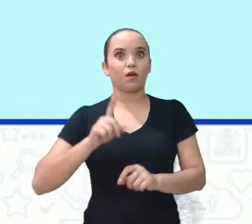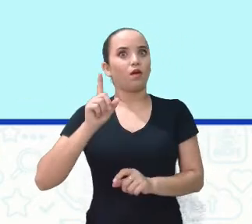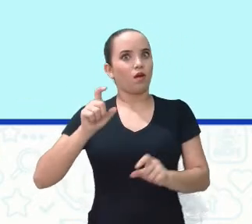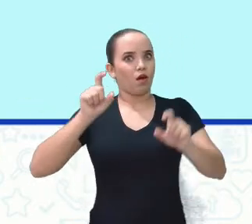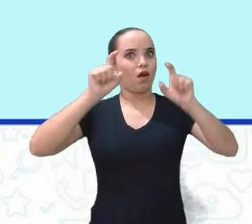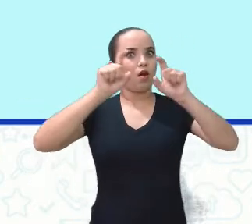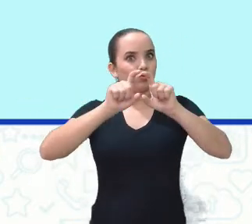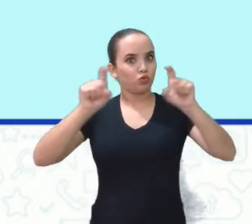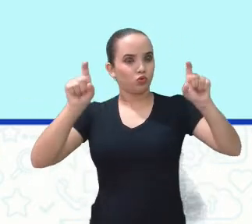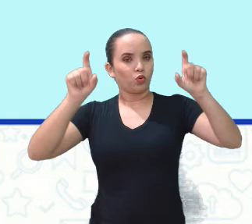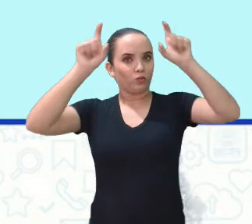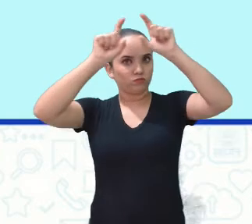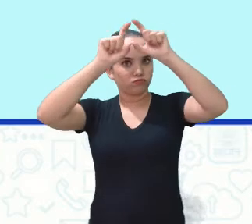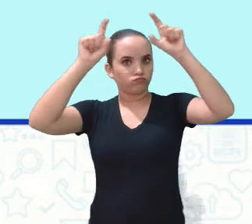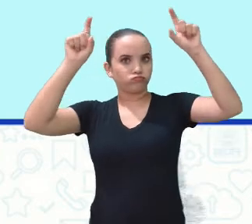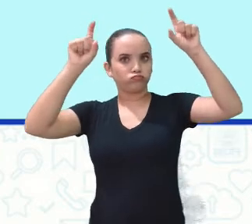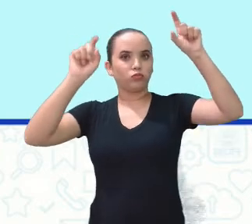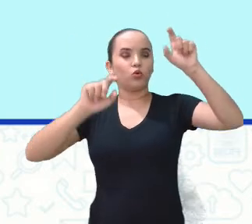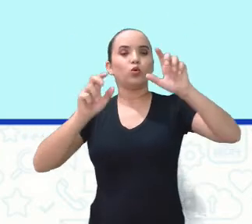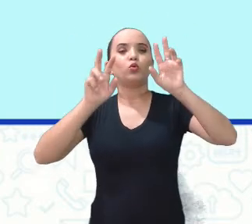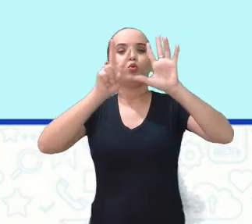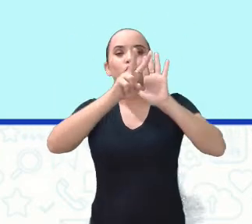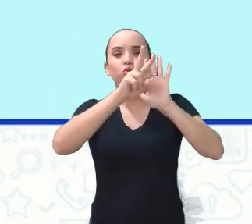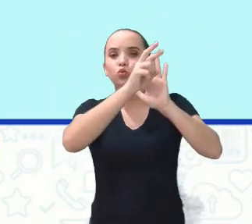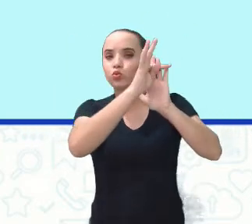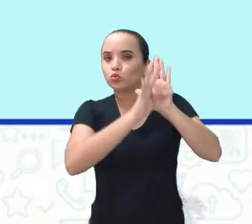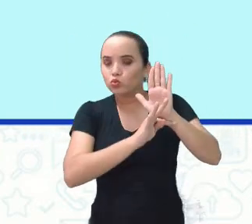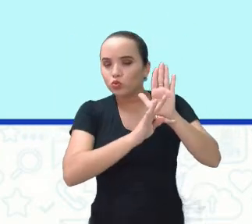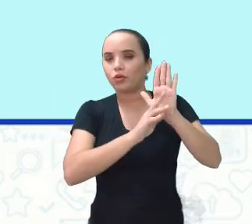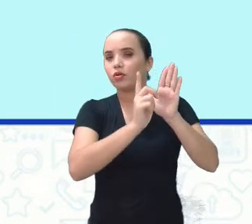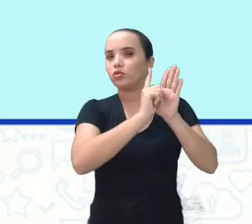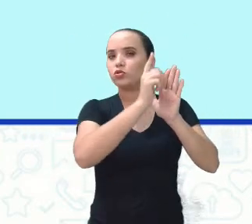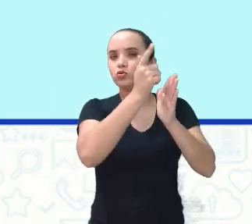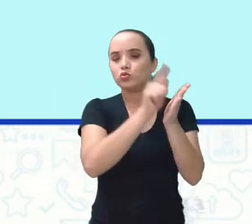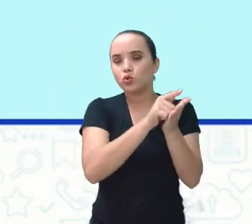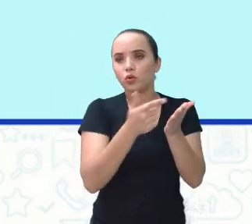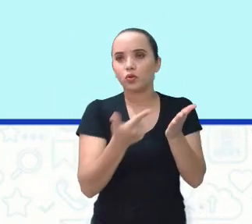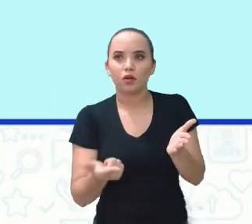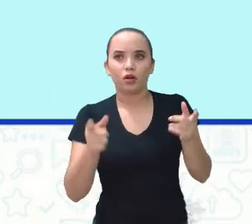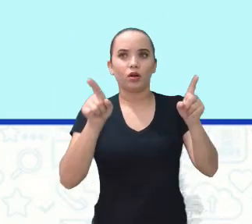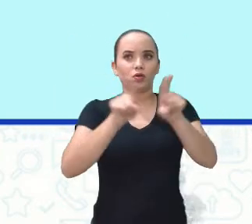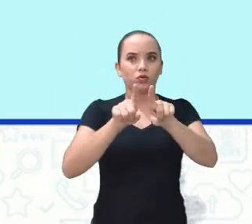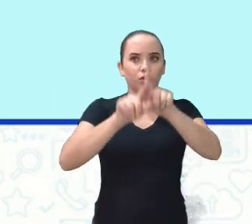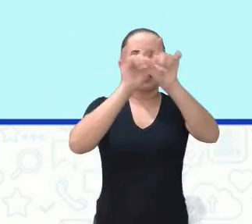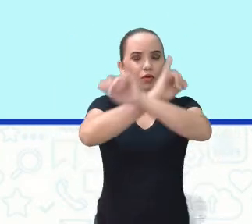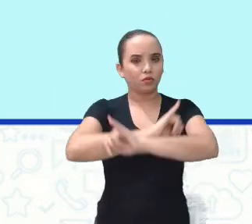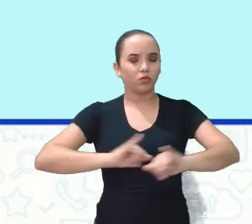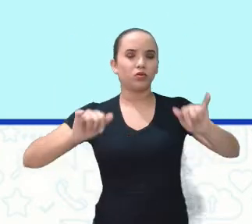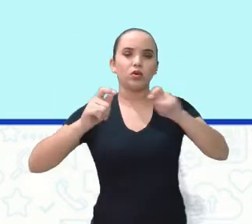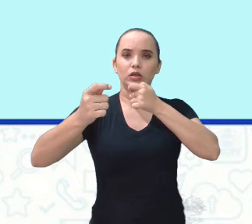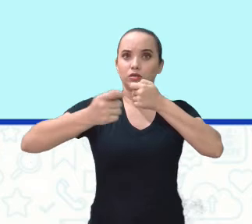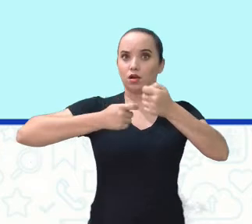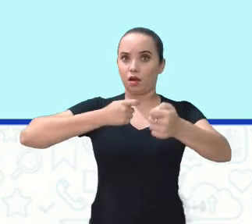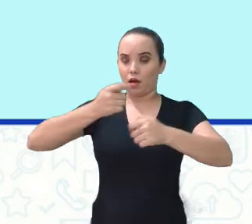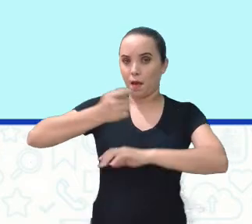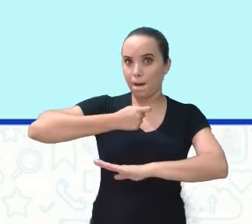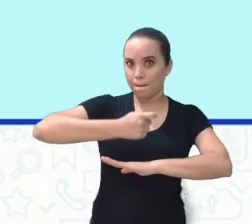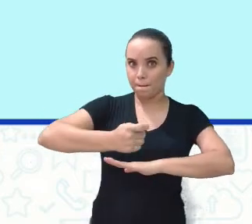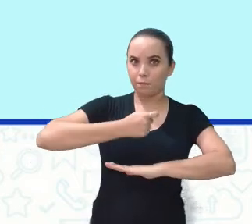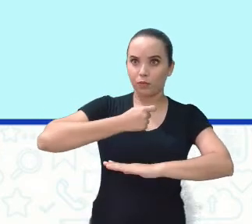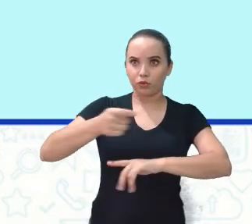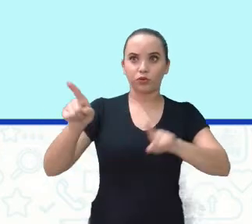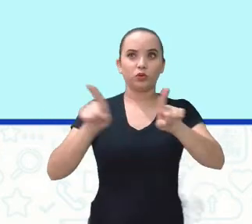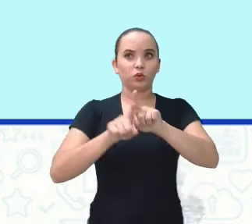textos jornalísticos, notícia, reportagem, entrevista, e tem a função